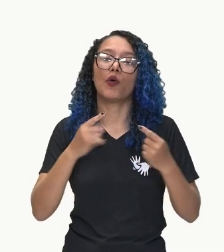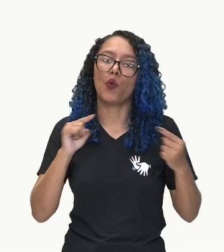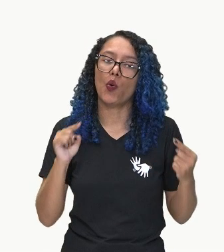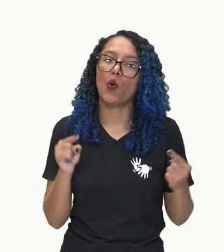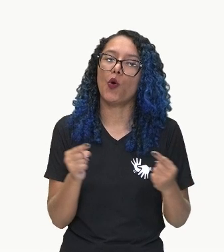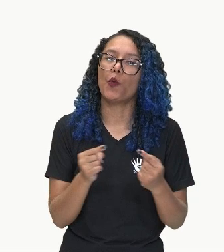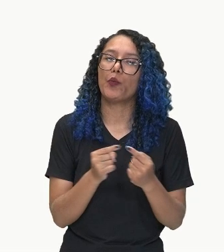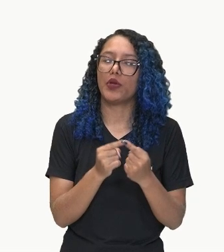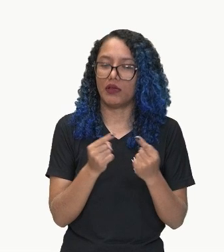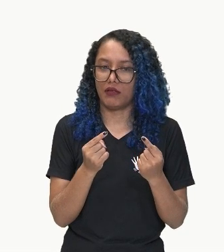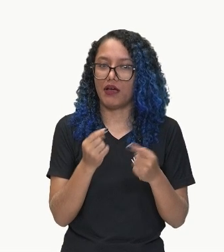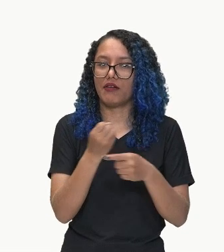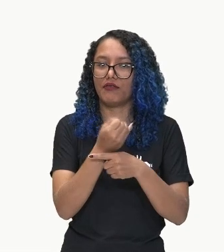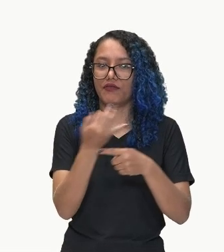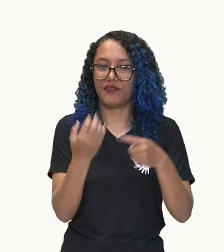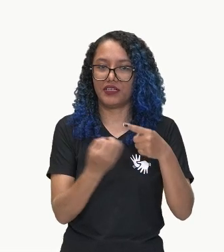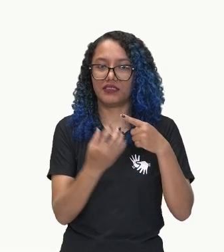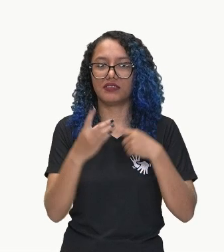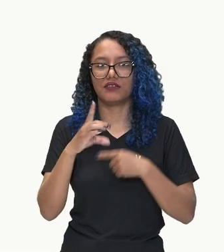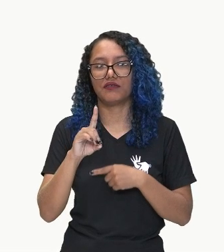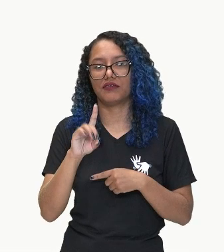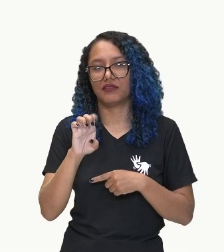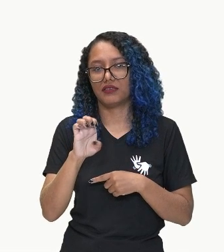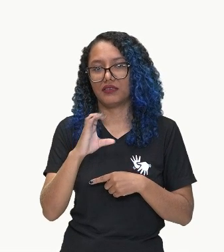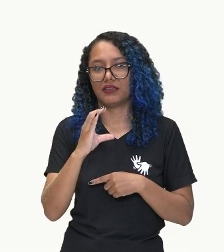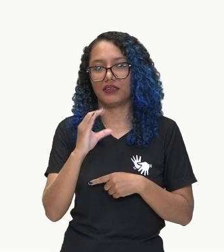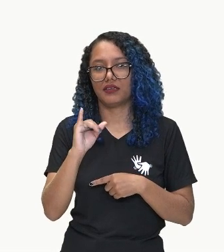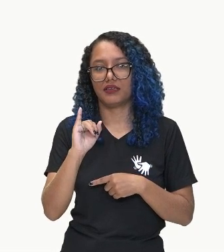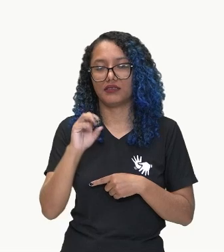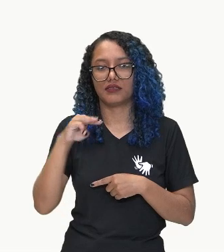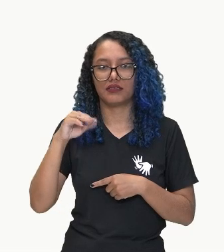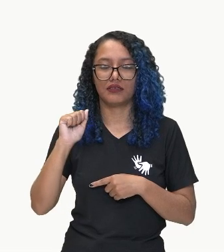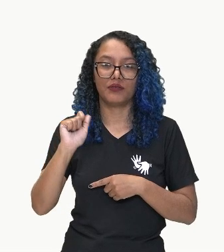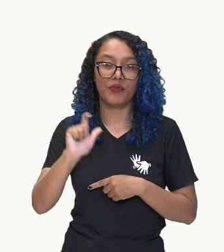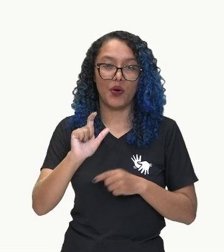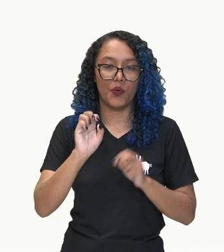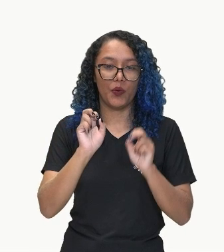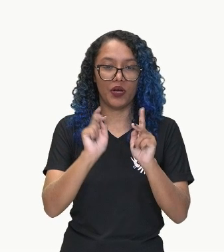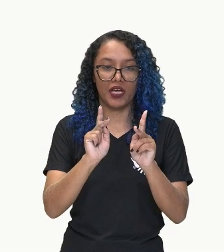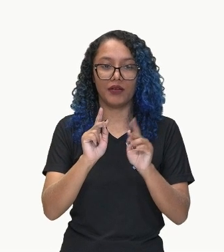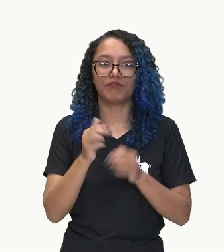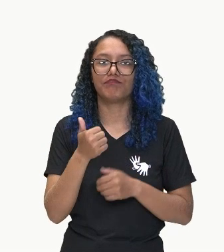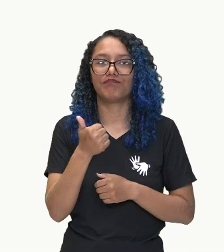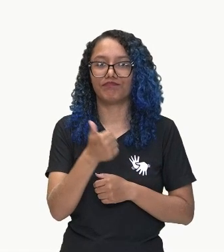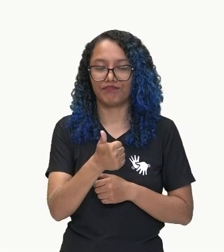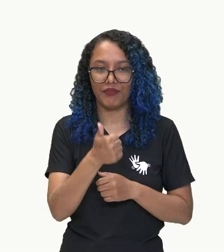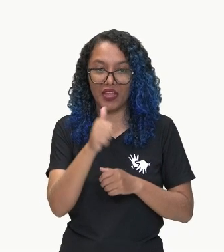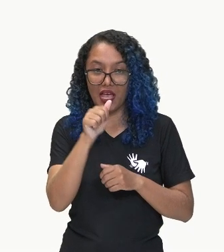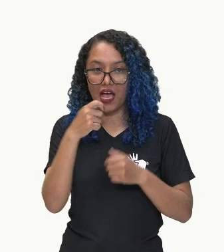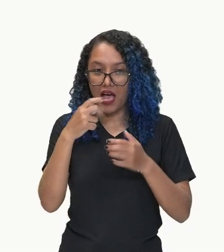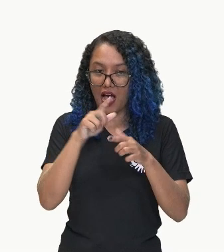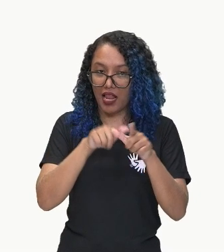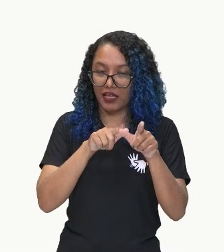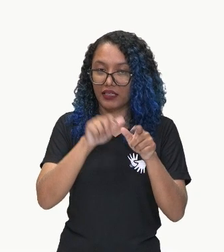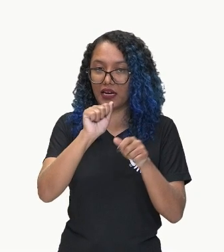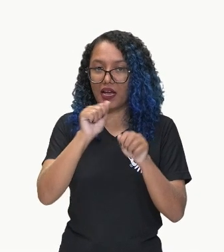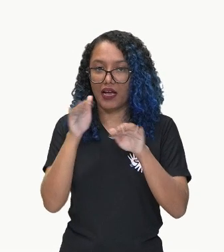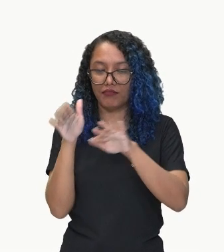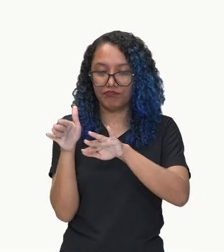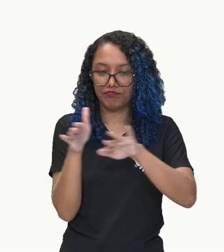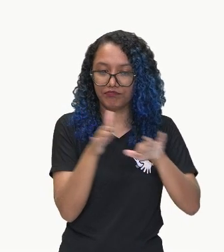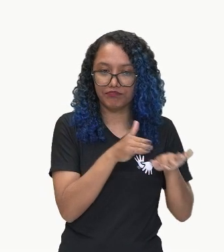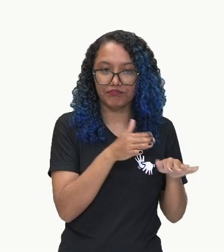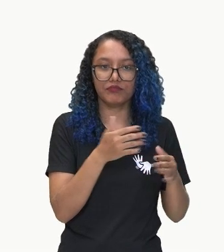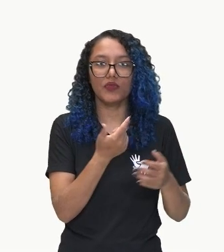de fração decimal. Tranquilo? Então, a letra A já foi. Vamos ver aqui a próxima